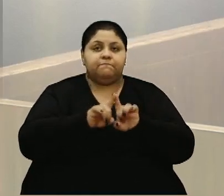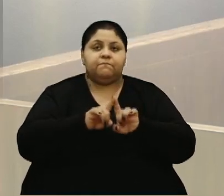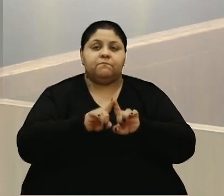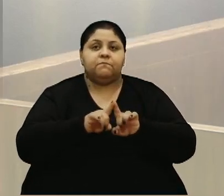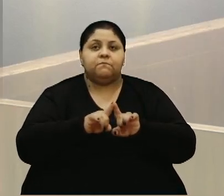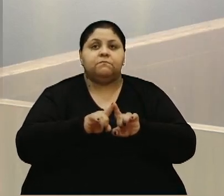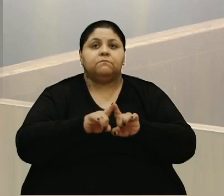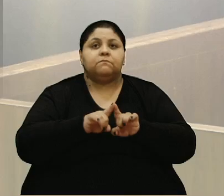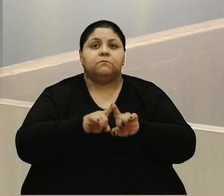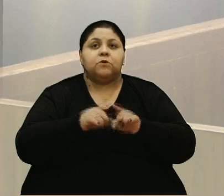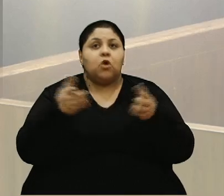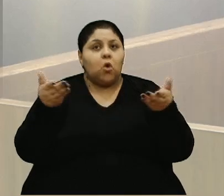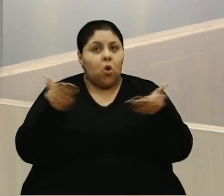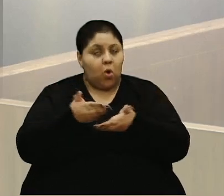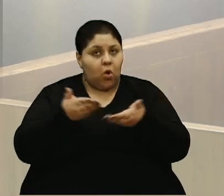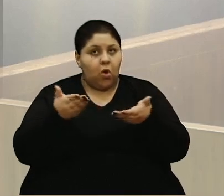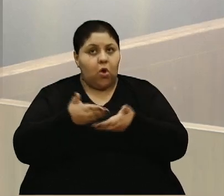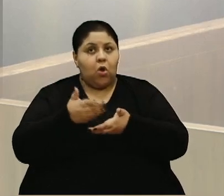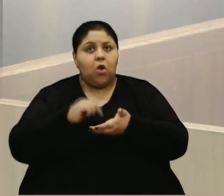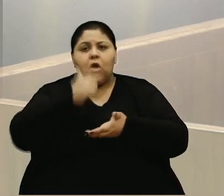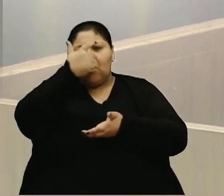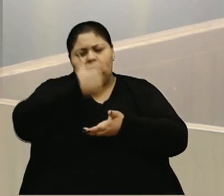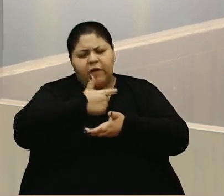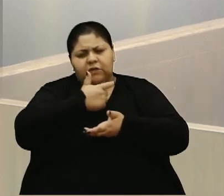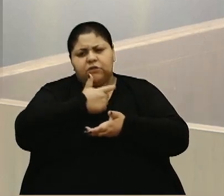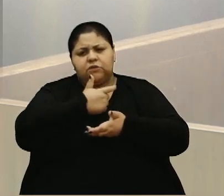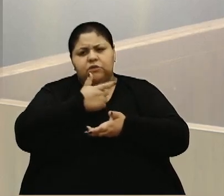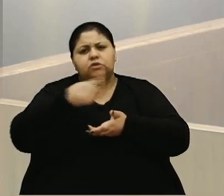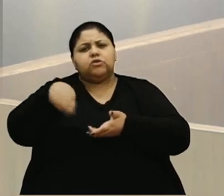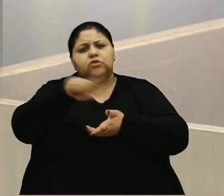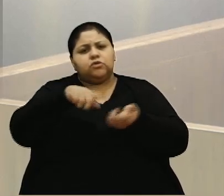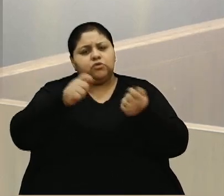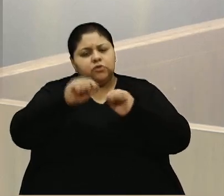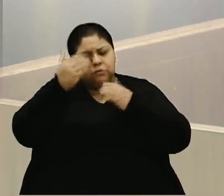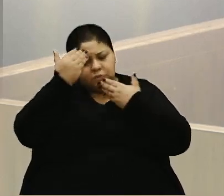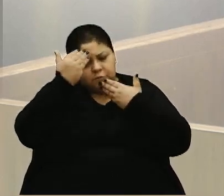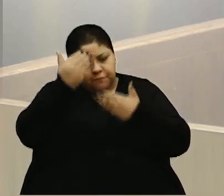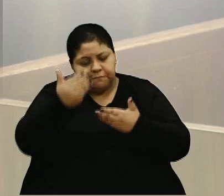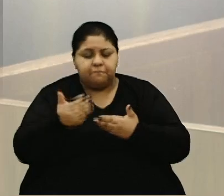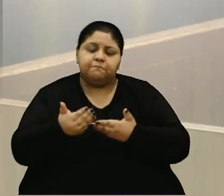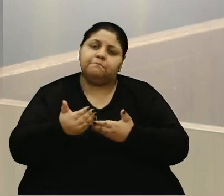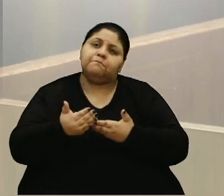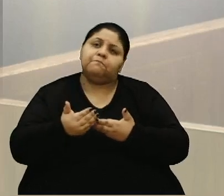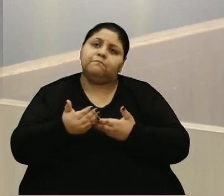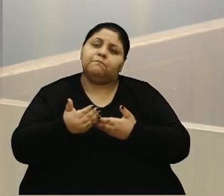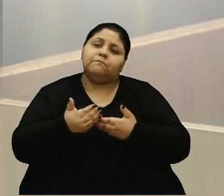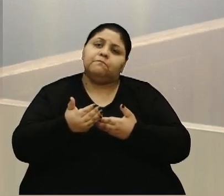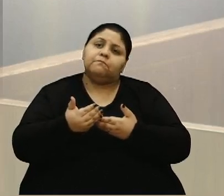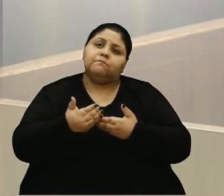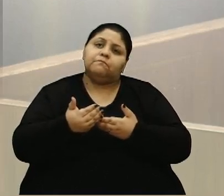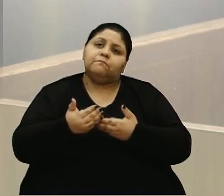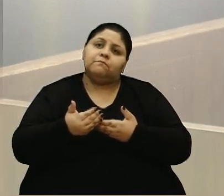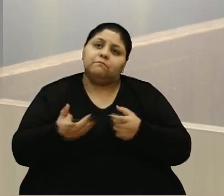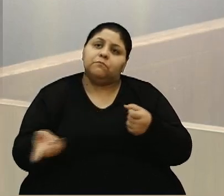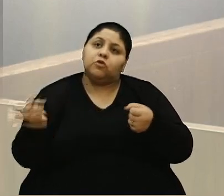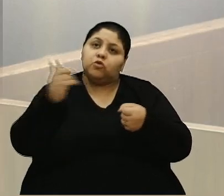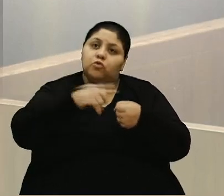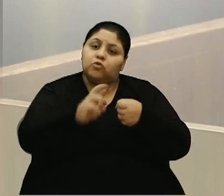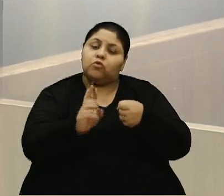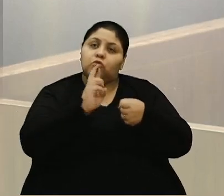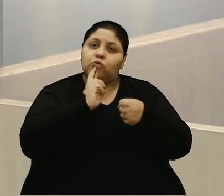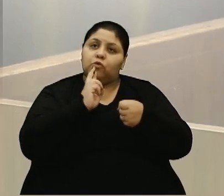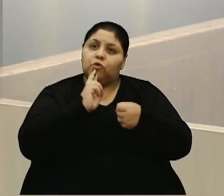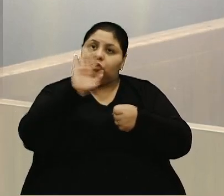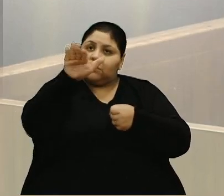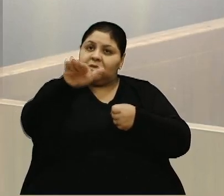e veio hoje. Eu acho que é isso que nós precisamos. Então, agradeço já o retorno dessa questão da convocação